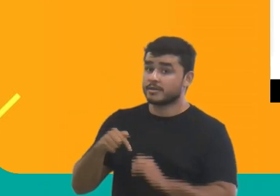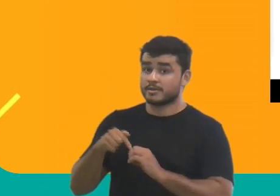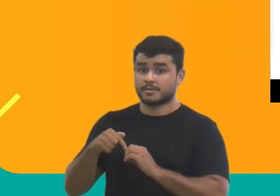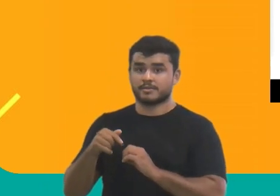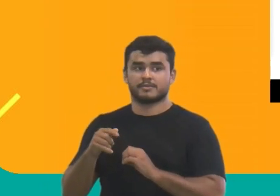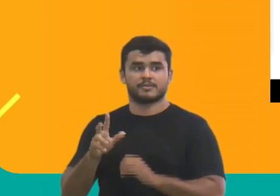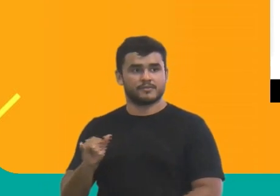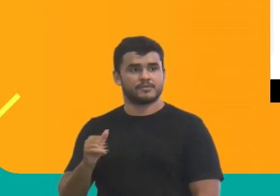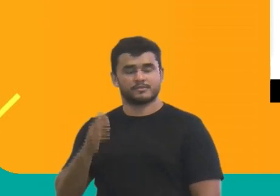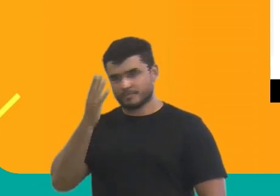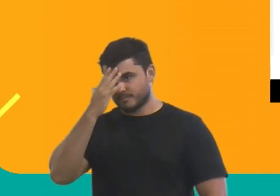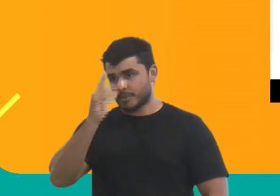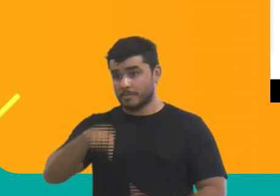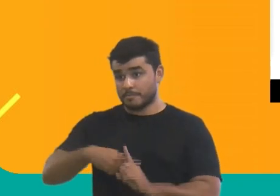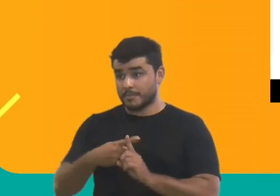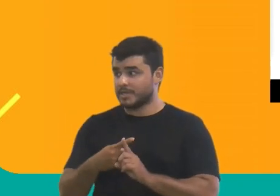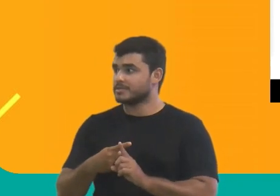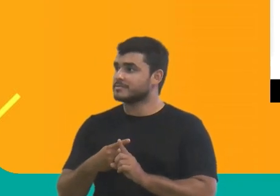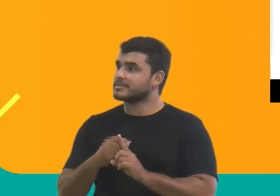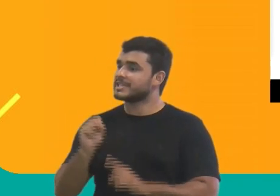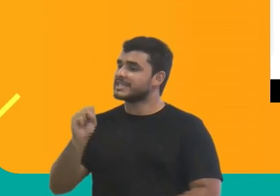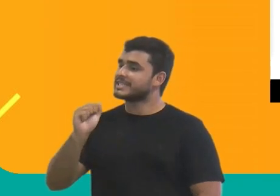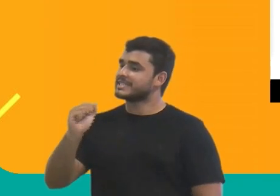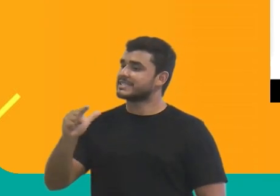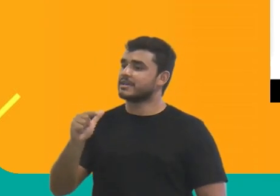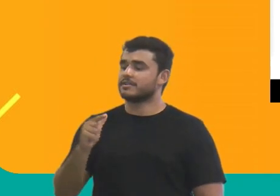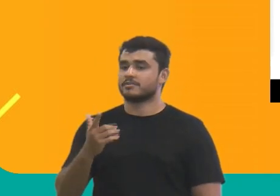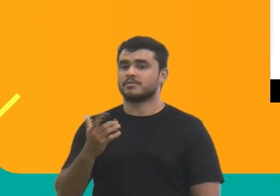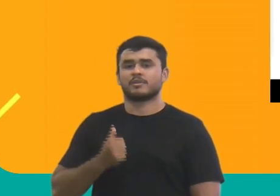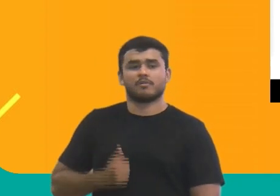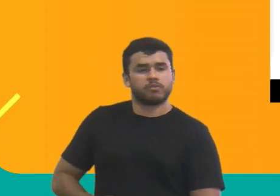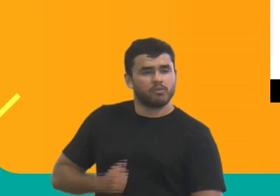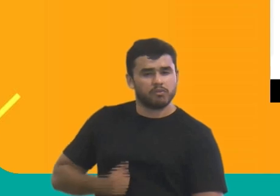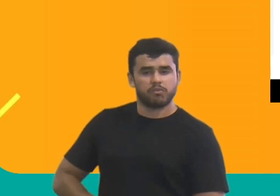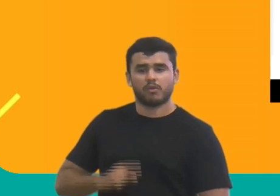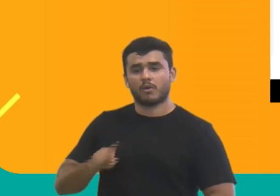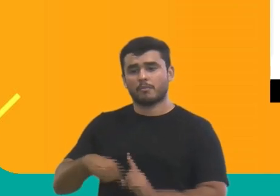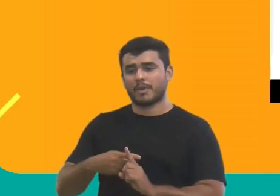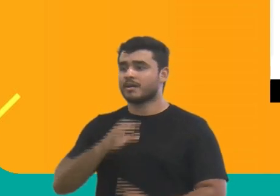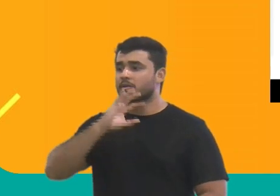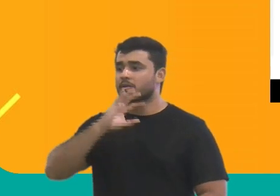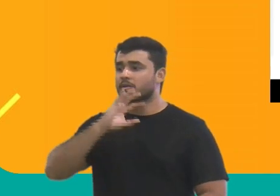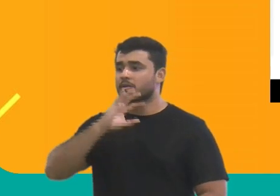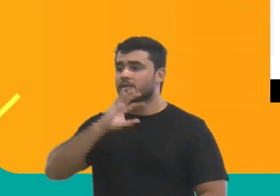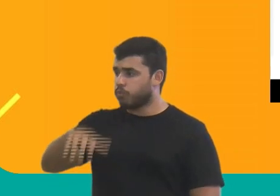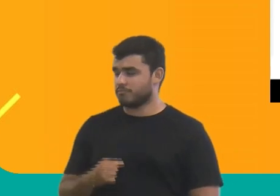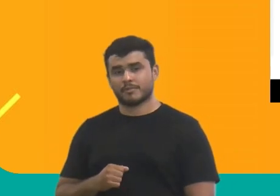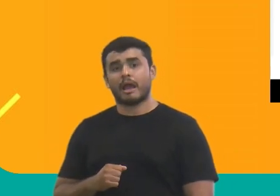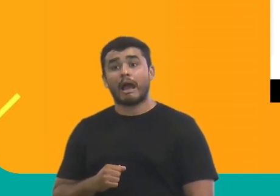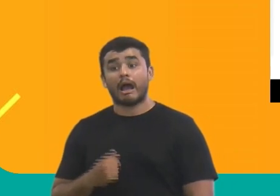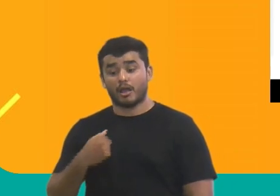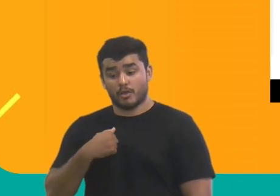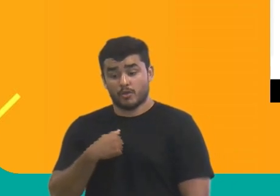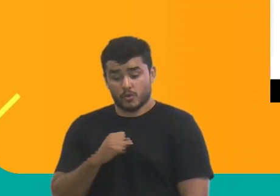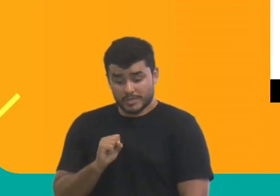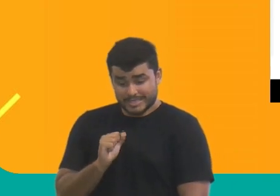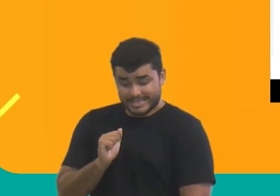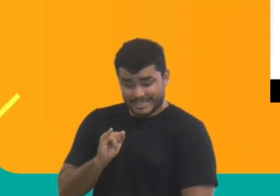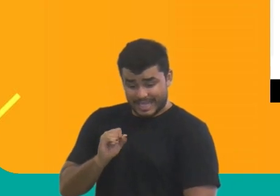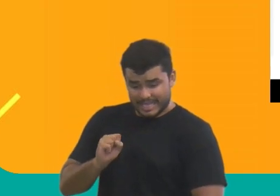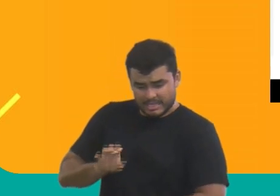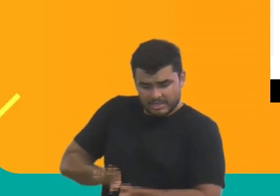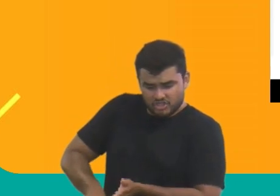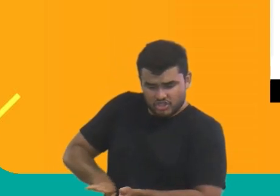incluindo esse sal que eu estou perdendo pelas fezes, pela diarreia. E por isso que essa concentração